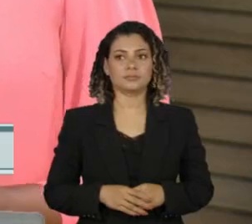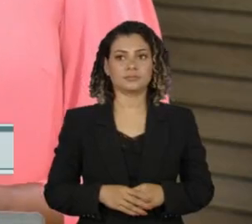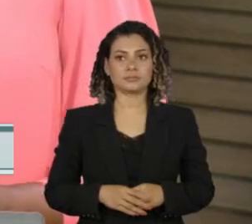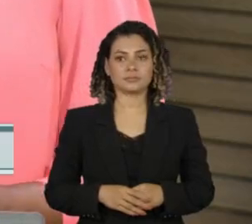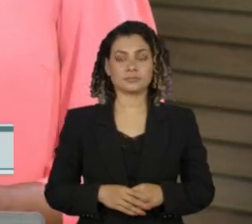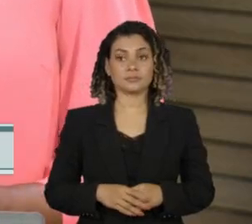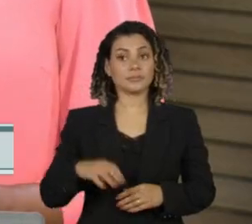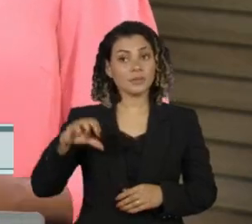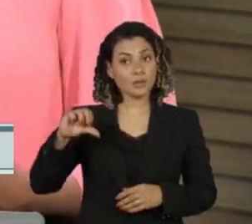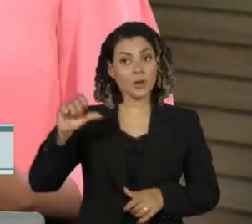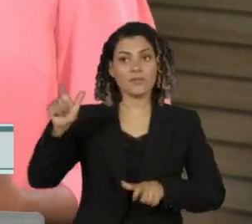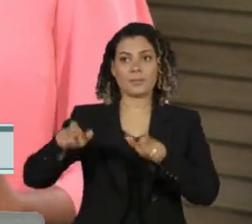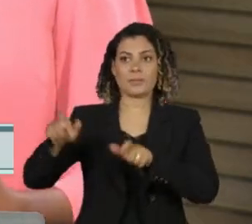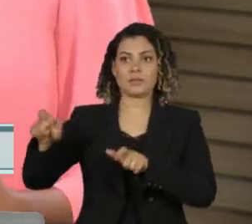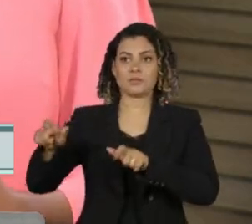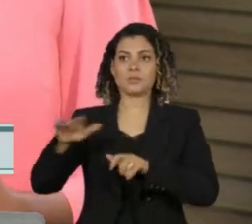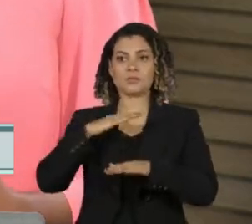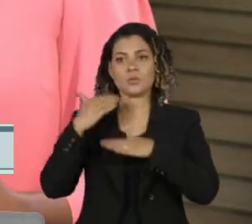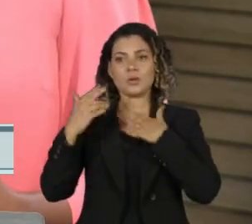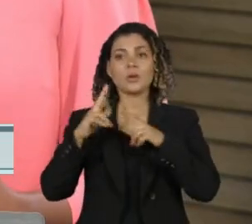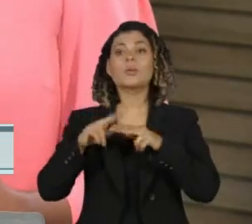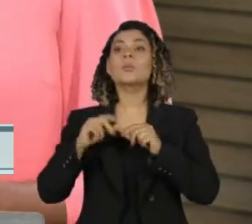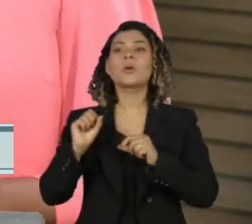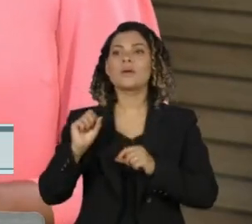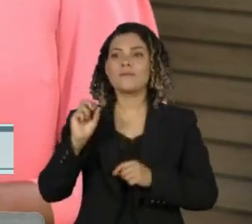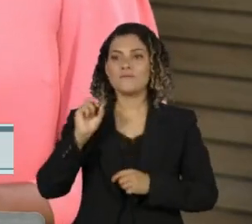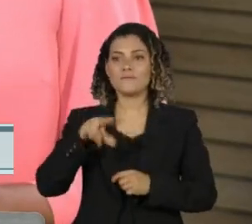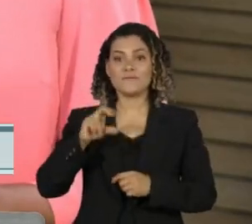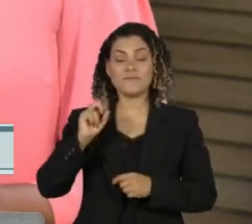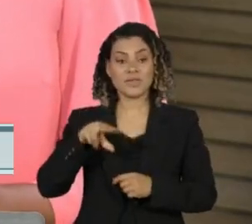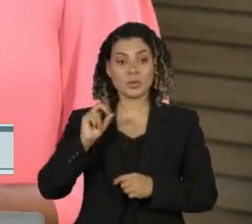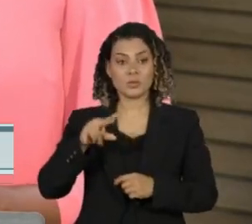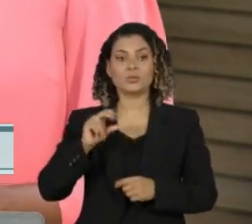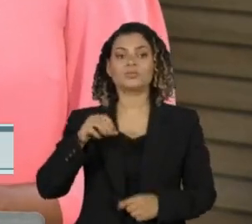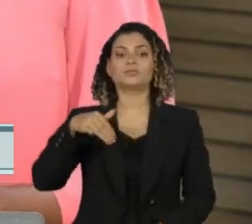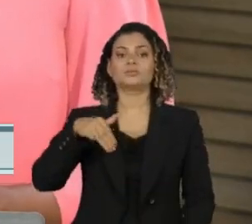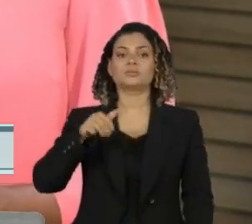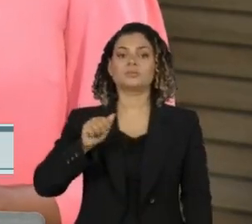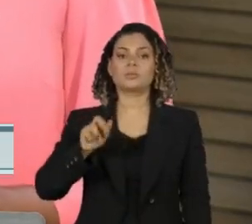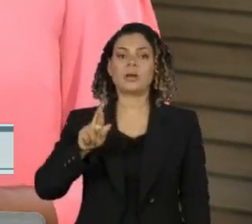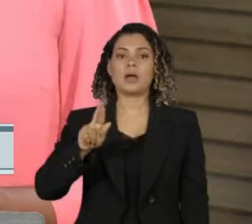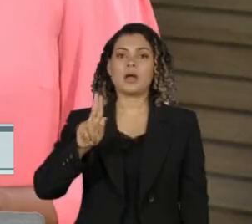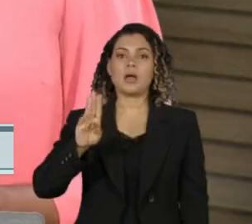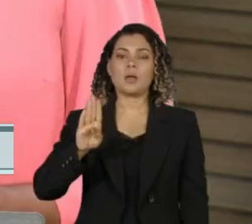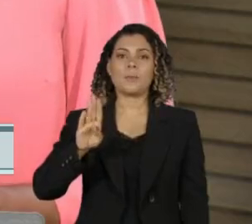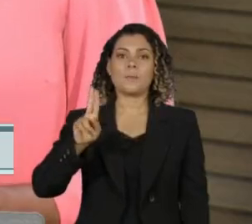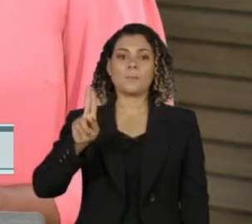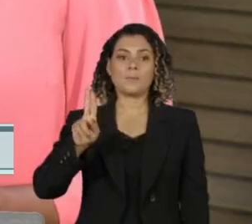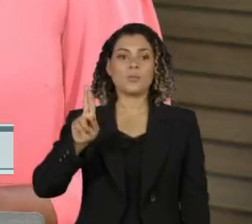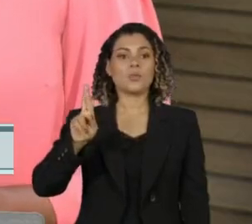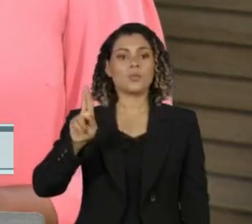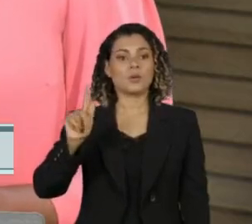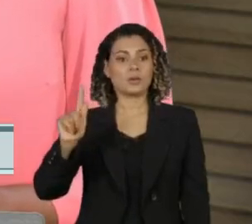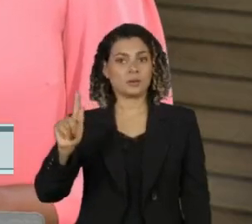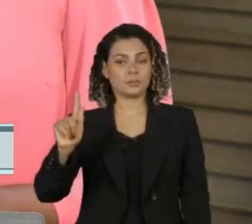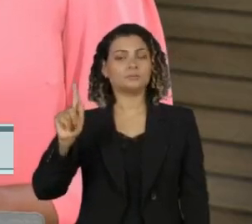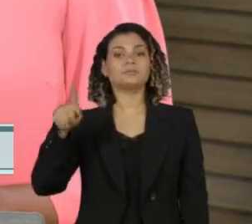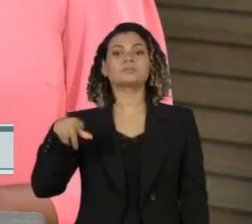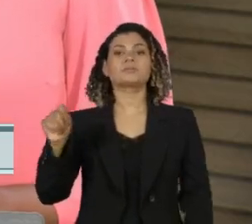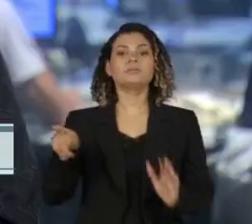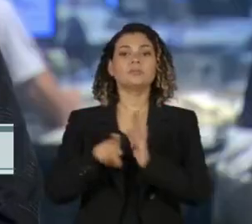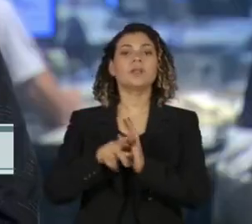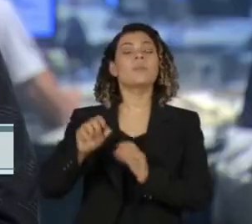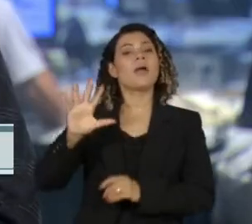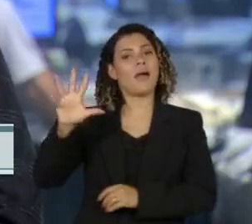nove pessoas morreram contaminadas pelo vírus marburguer primo do ebola em Guiné Equatorial região central da